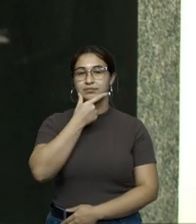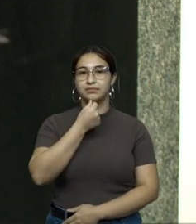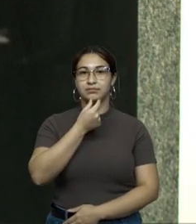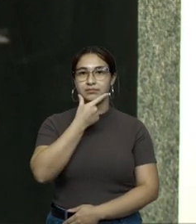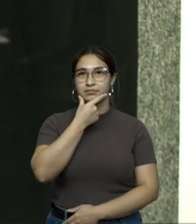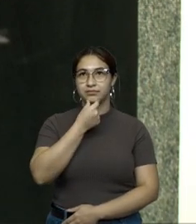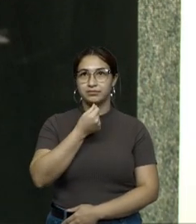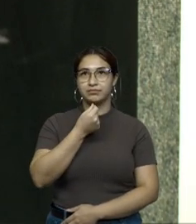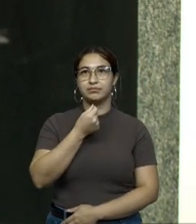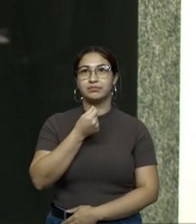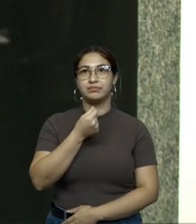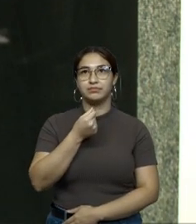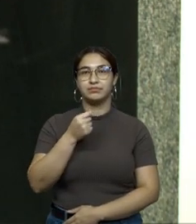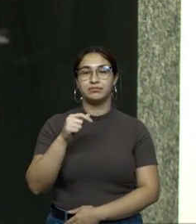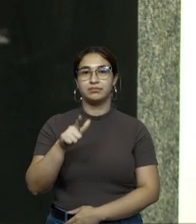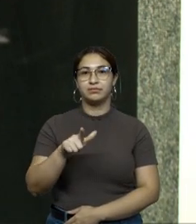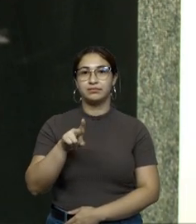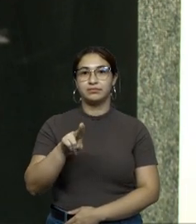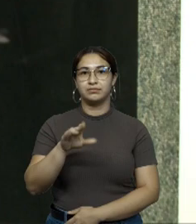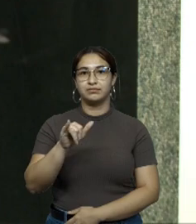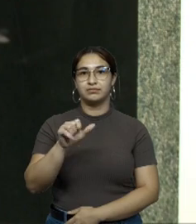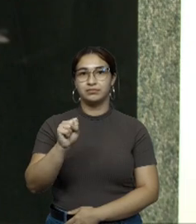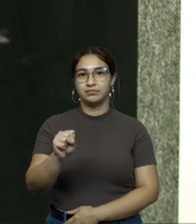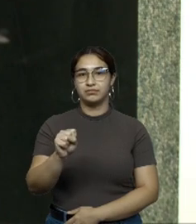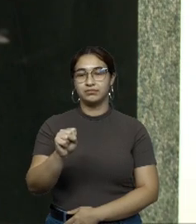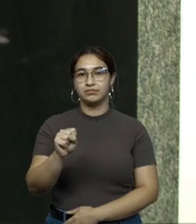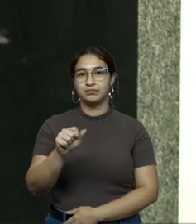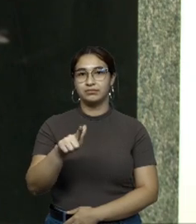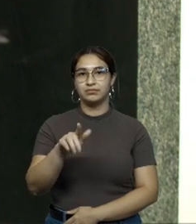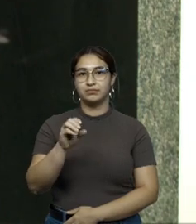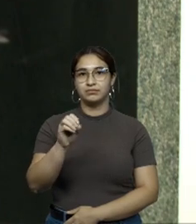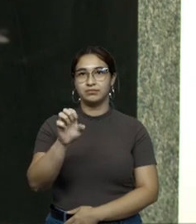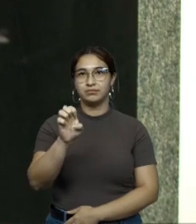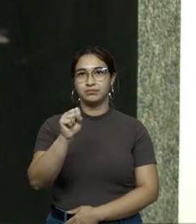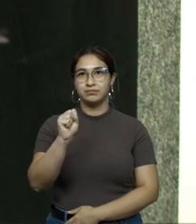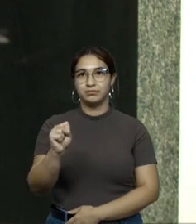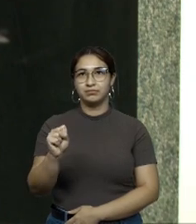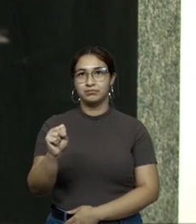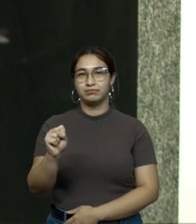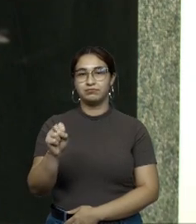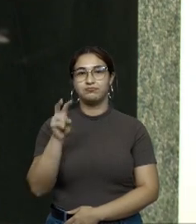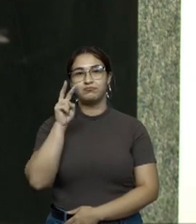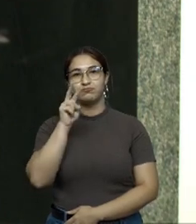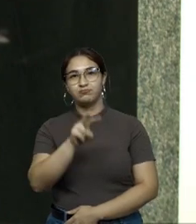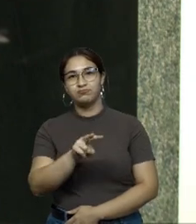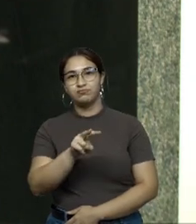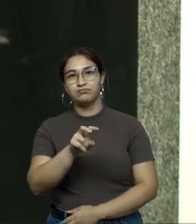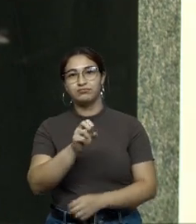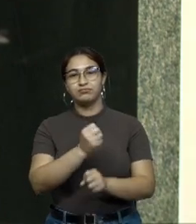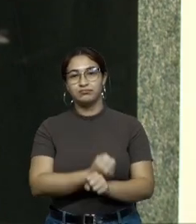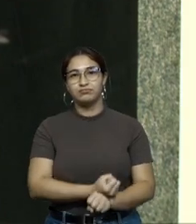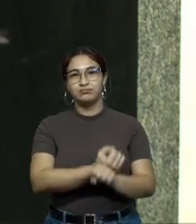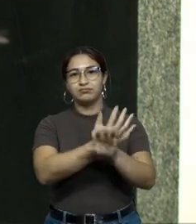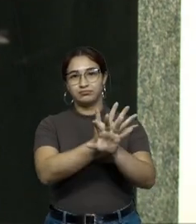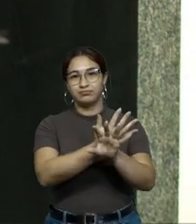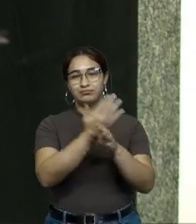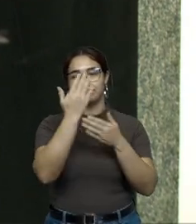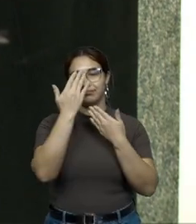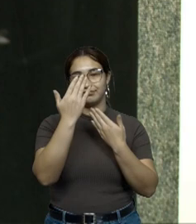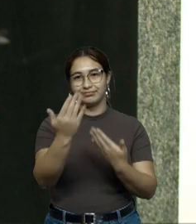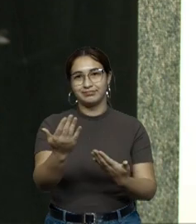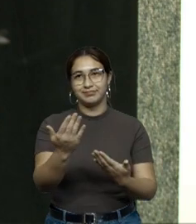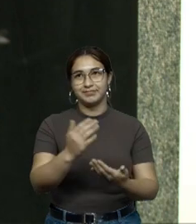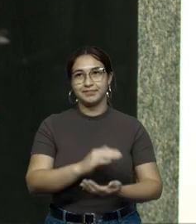promotoria da capital Dr Luiz Fernando Góes ulysséa que nos acompanha de maneira virtual da brigado